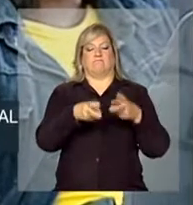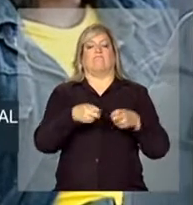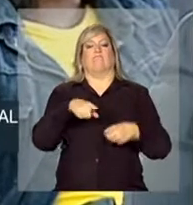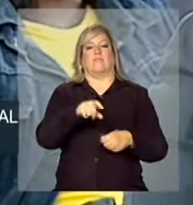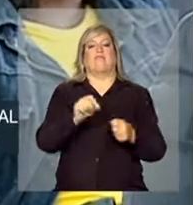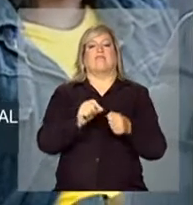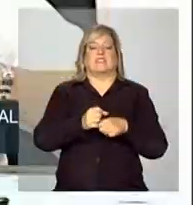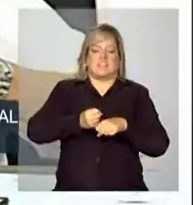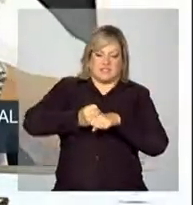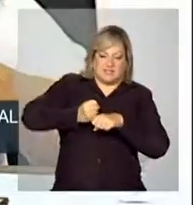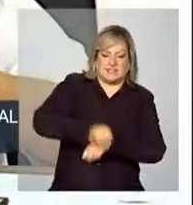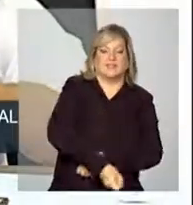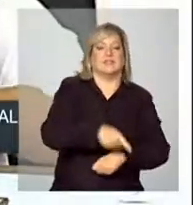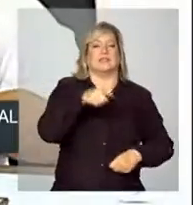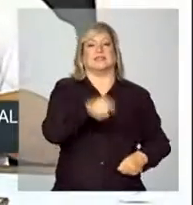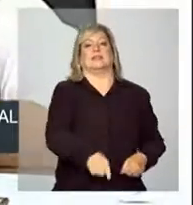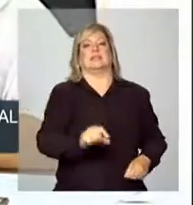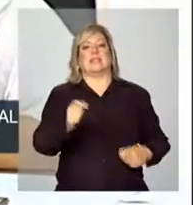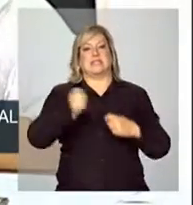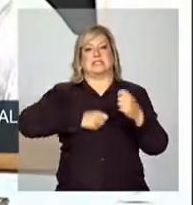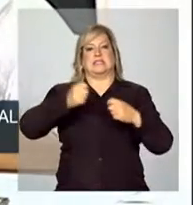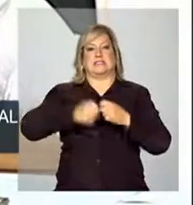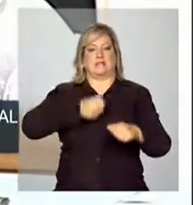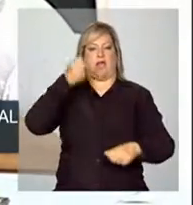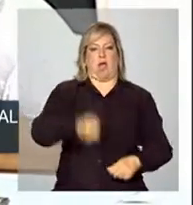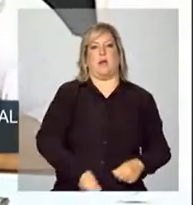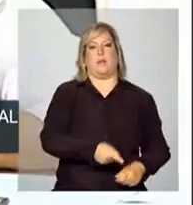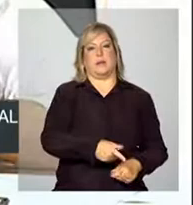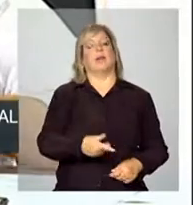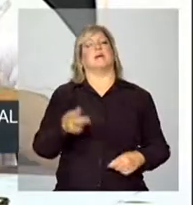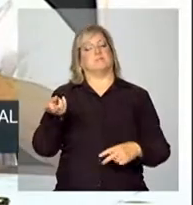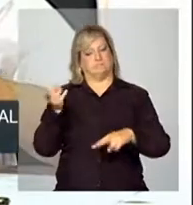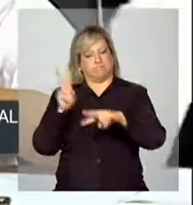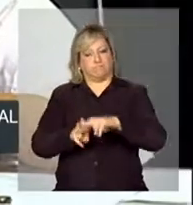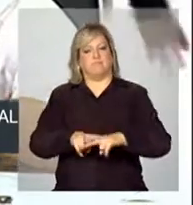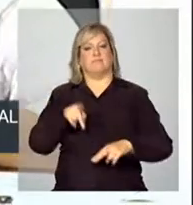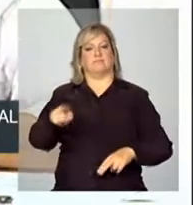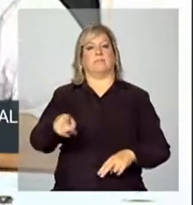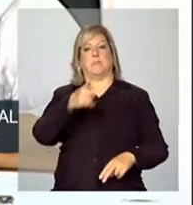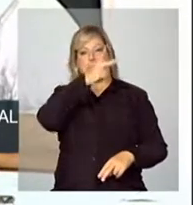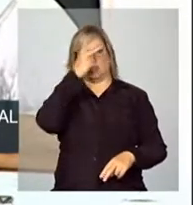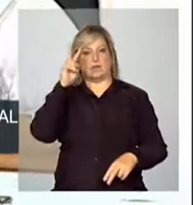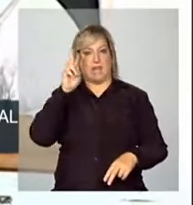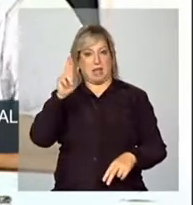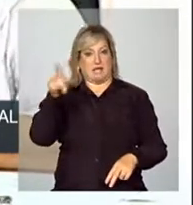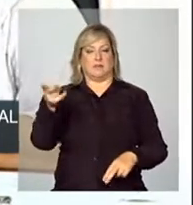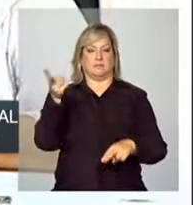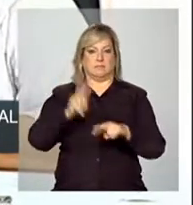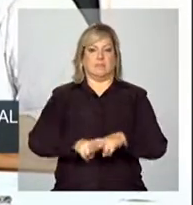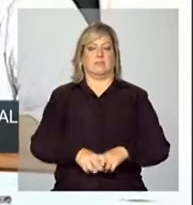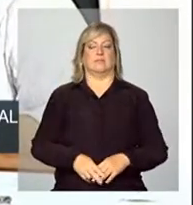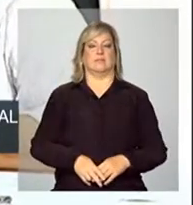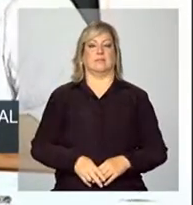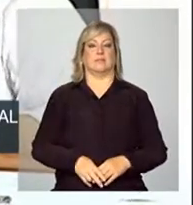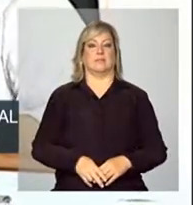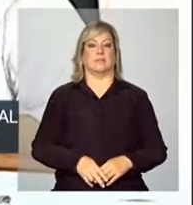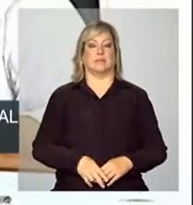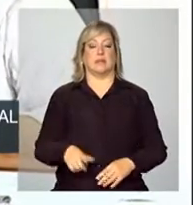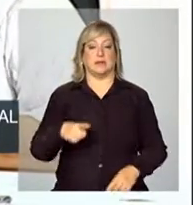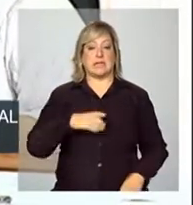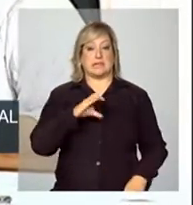sexual e nesse sentido a e da CBN da CPI